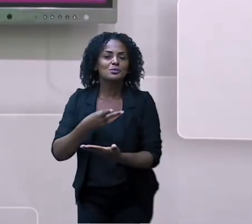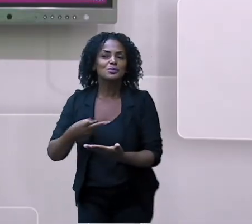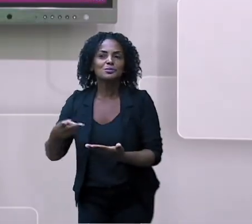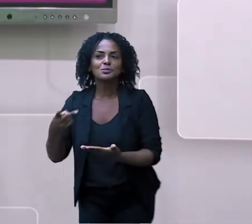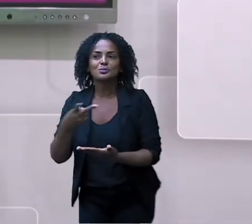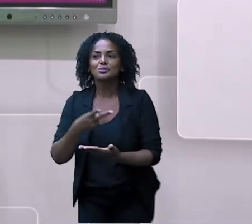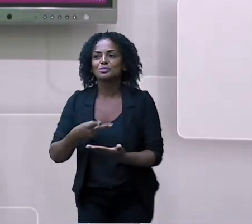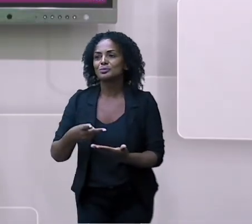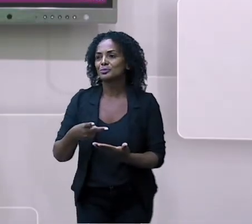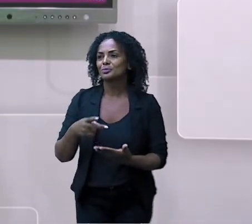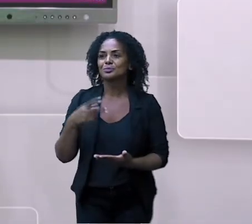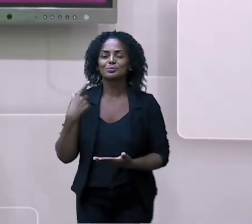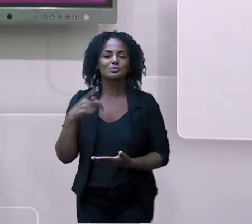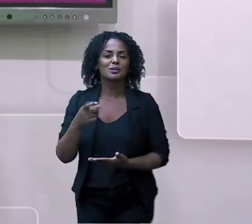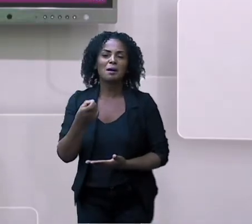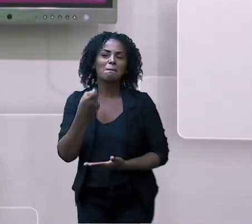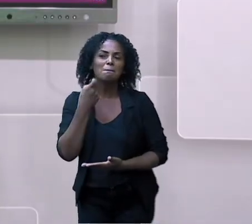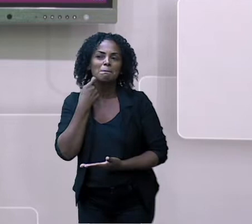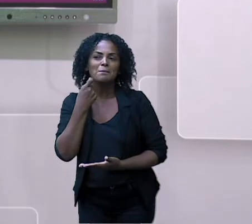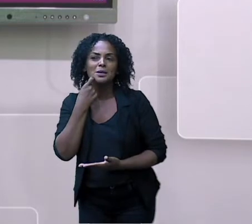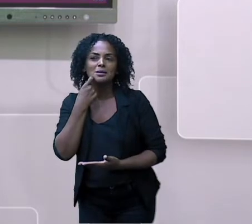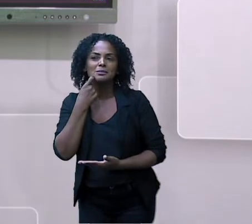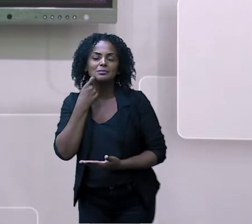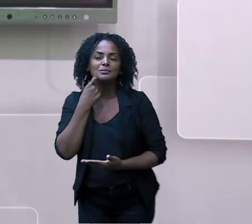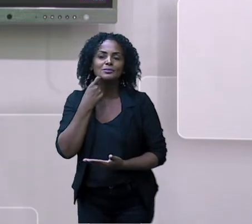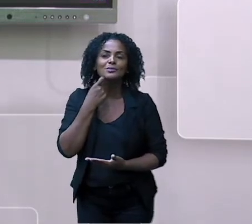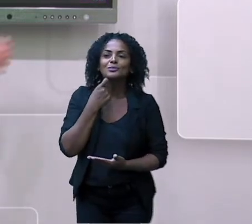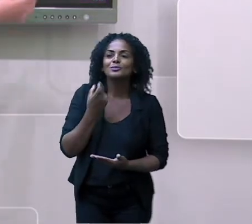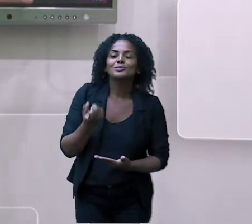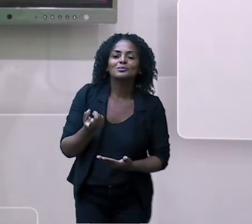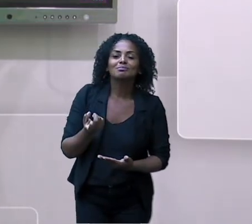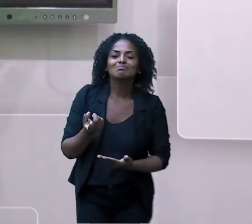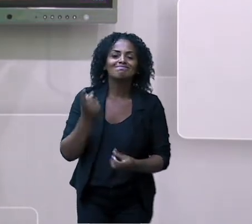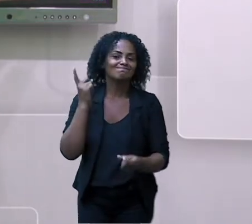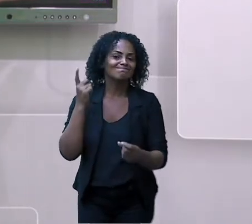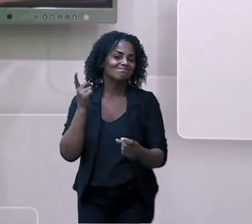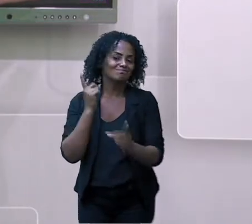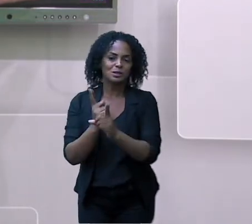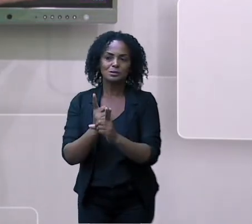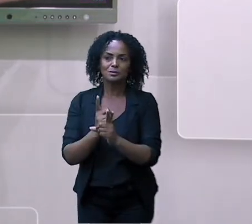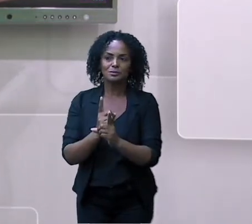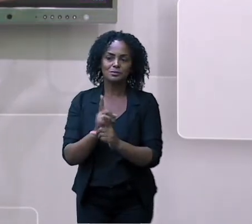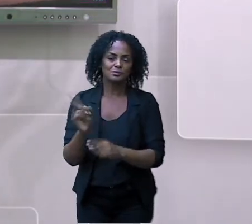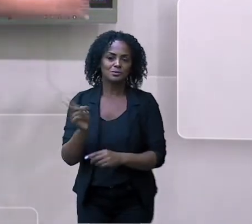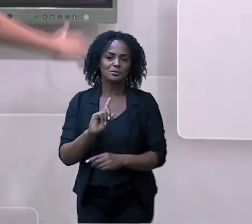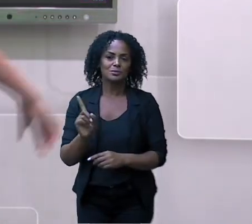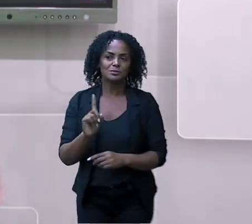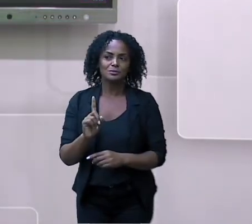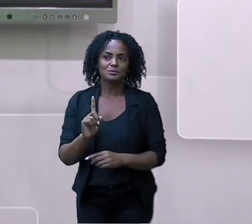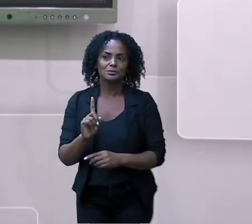Fish, ocean e peixe, oceano. Good job. Parabéns.